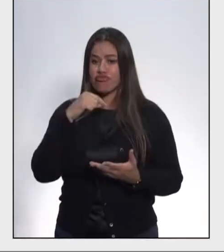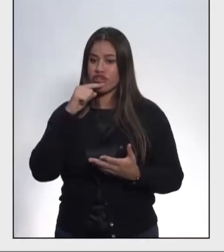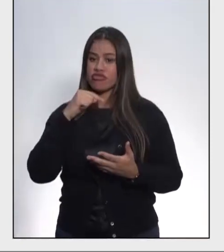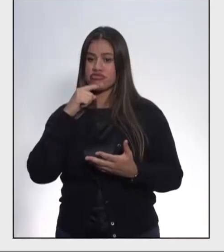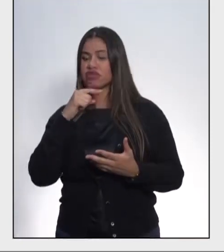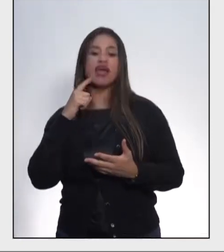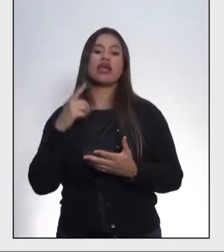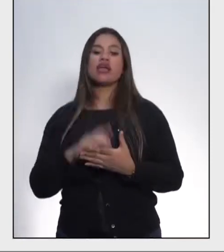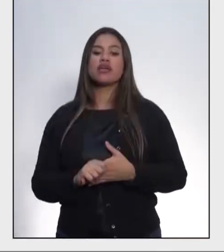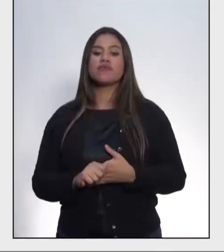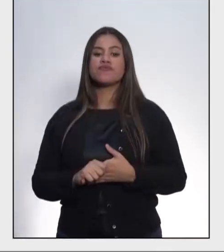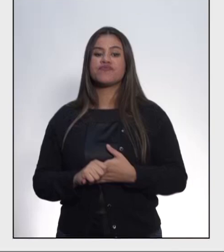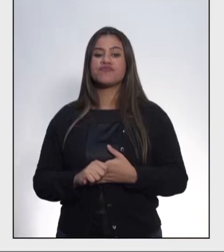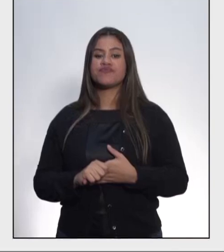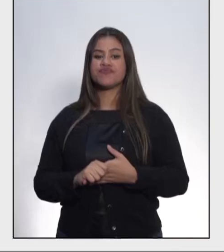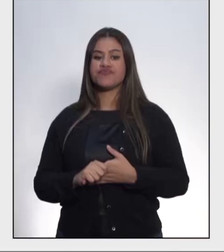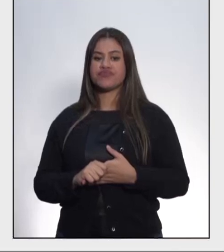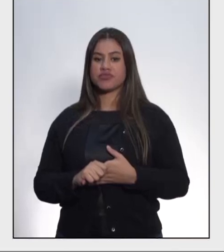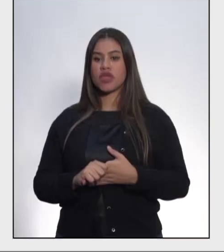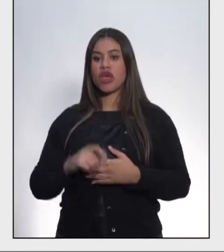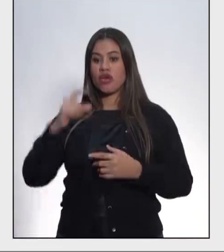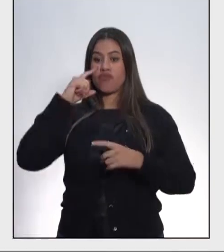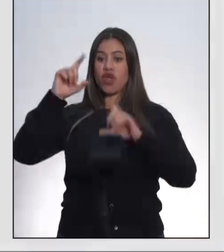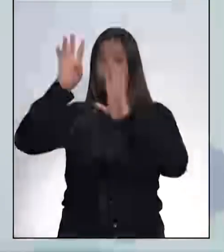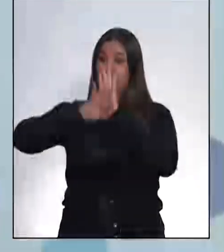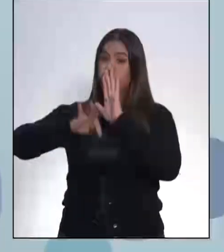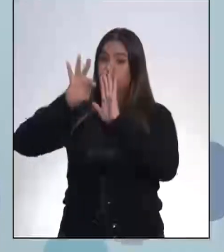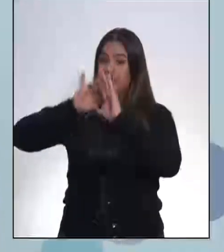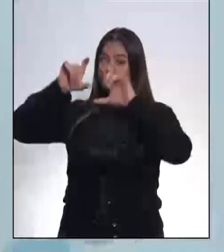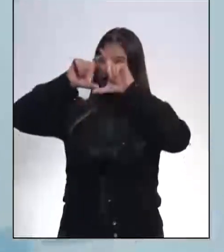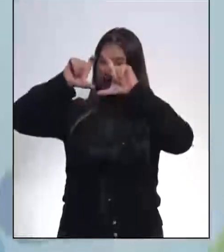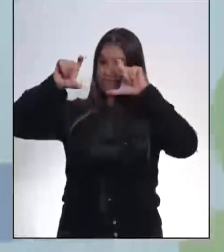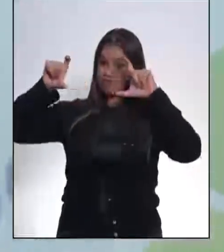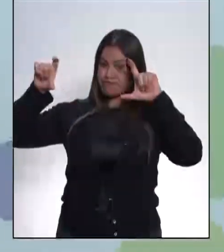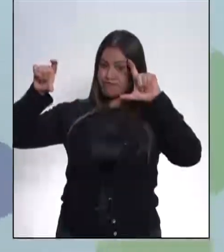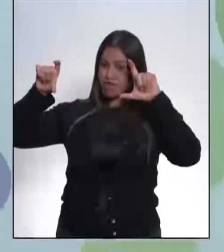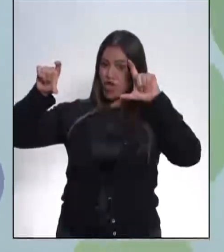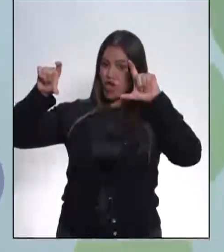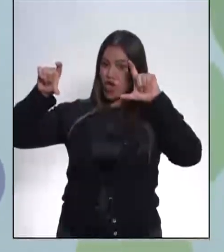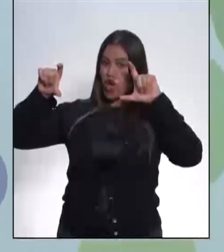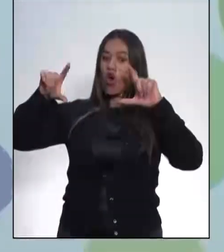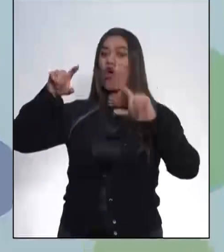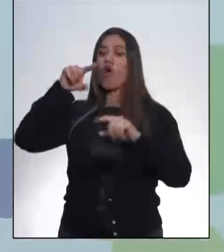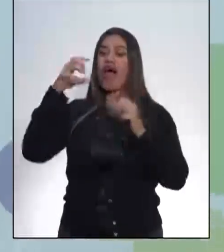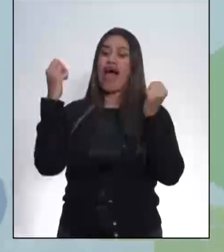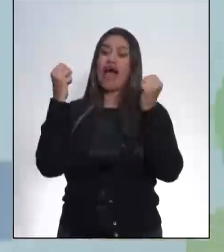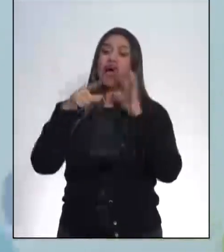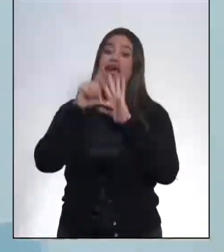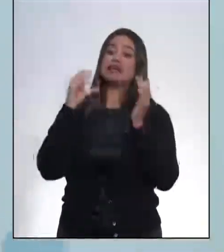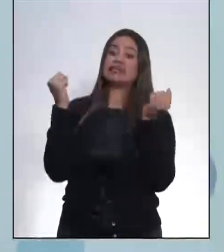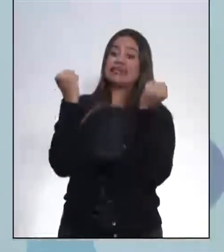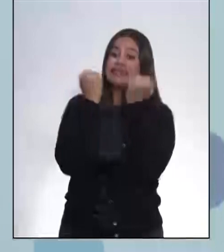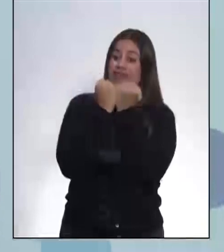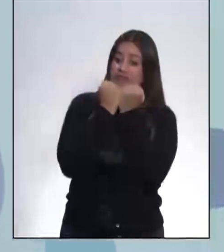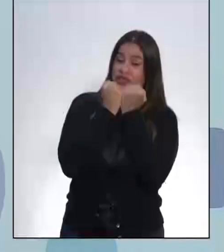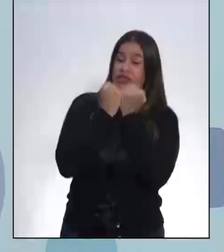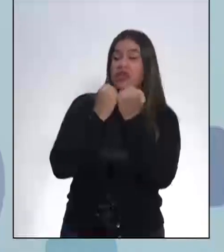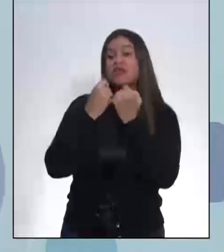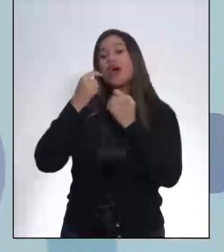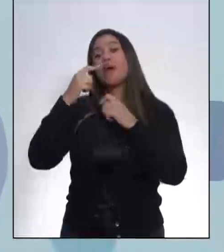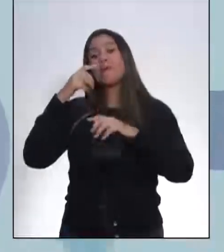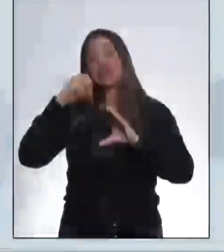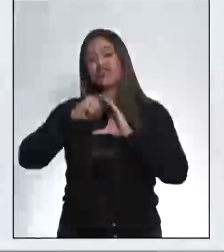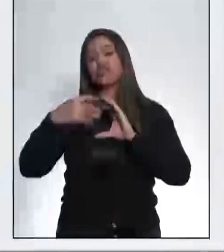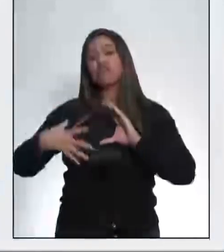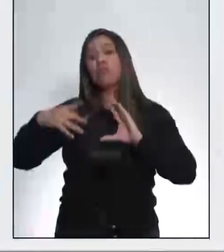lutas... Ora, ele disse no texto, você vai ler o texto, ele disse que o texto servia para defesa, mas também tinha um caráter filosófico.